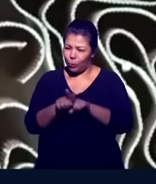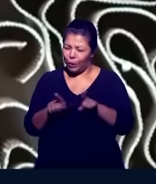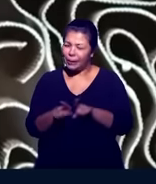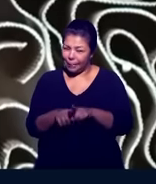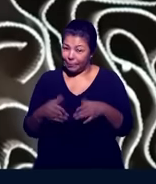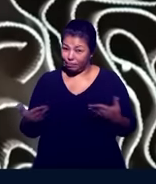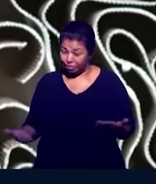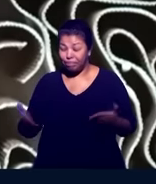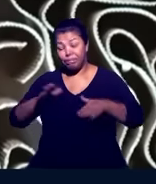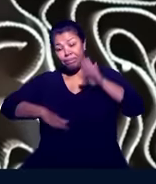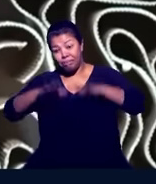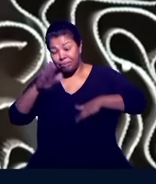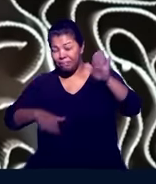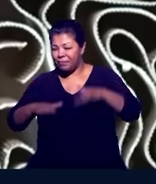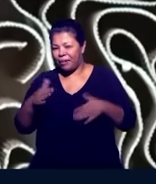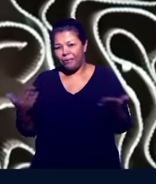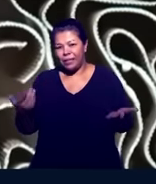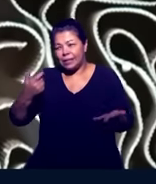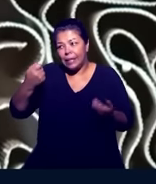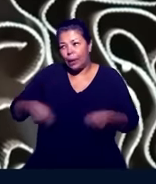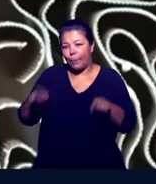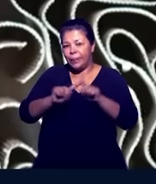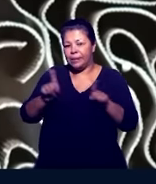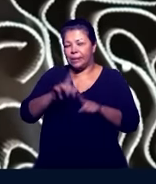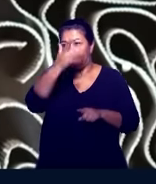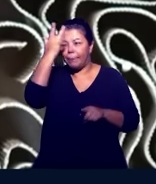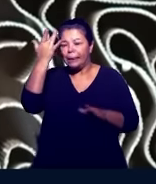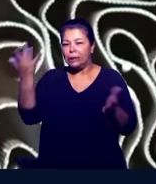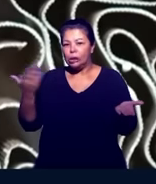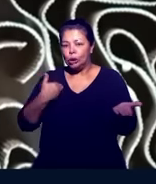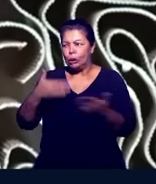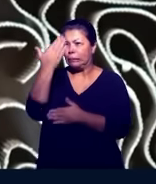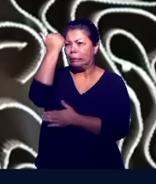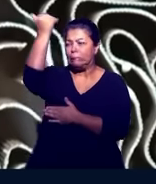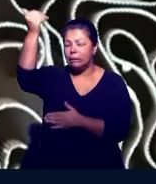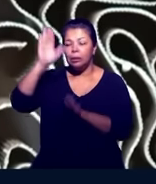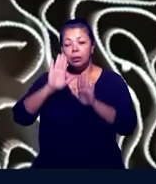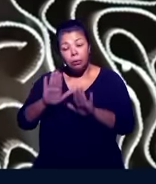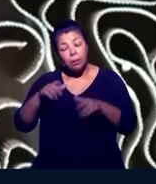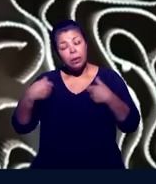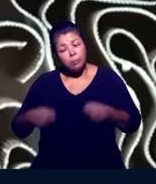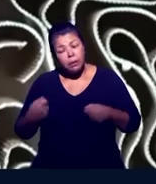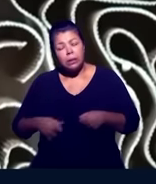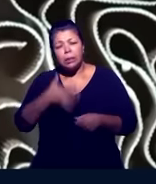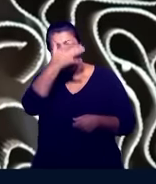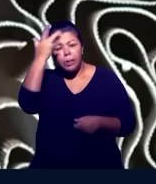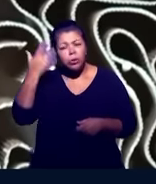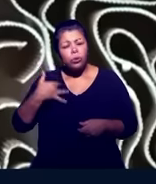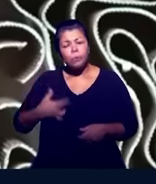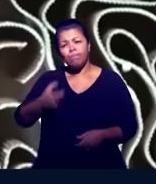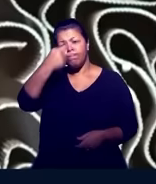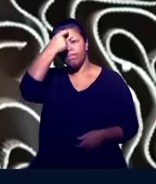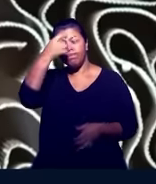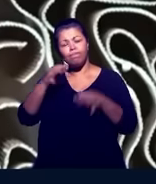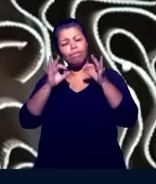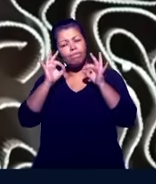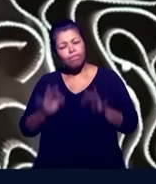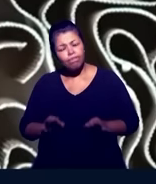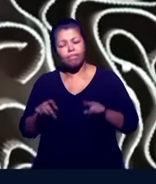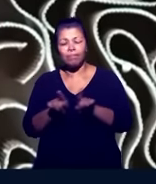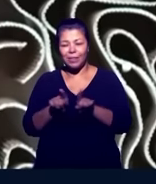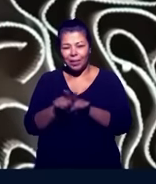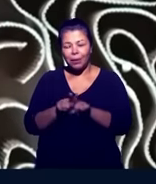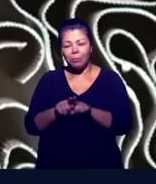não precisa do maior especialista de política monetária você precisa muitas vezes de uma pessoa de bom senso que escute a equipe técnica que tem uma boa relação com a equipe